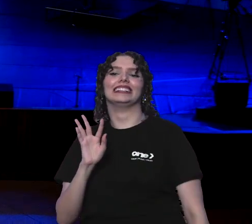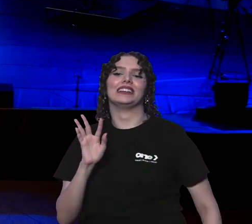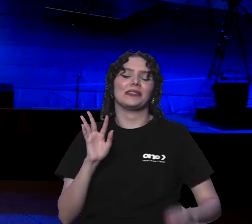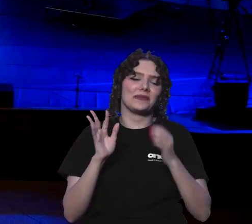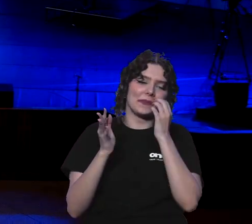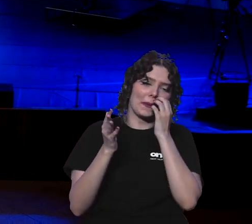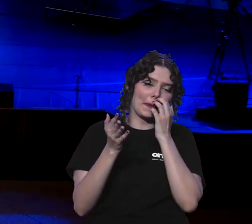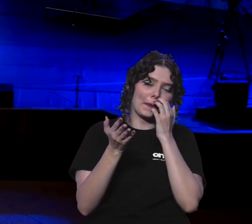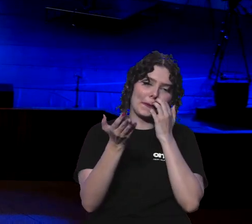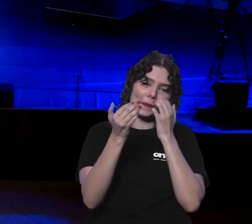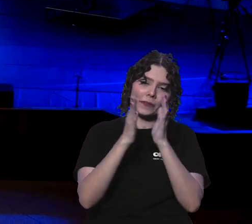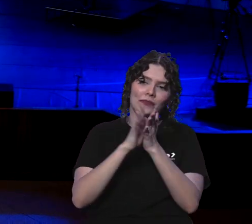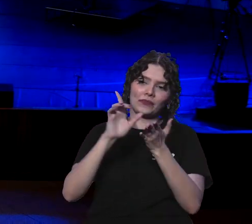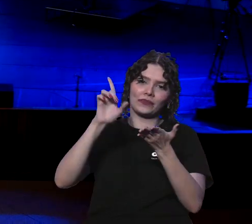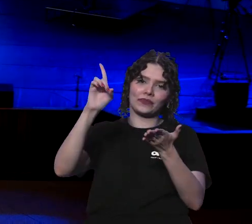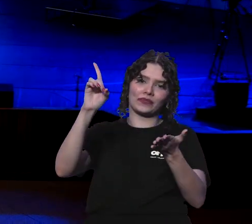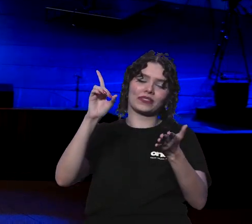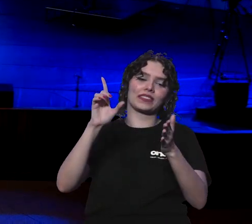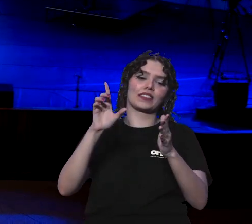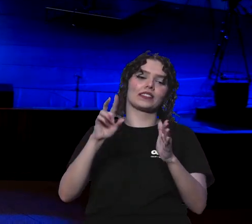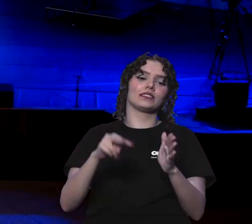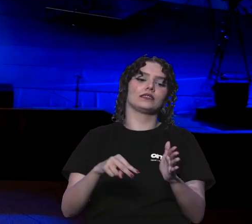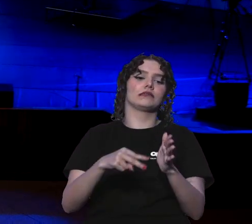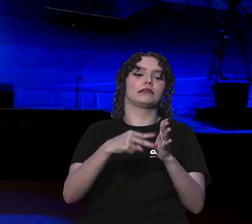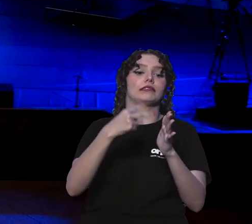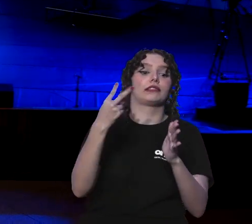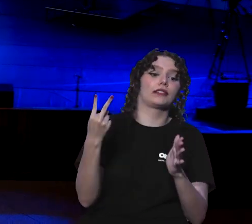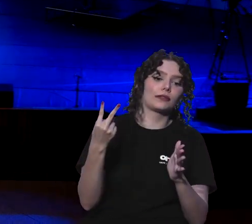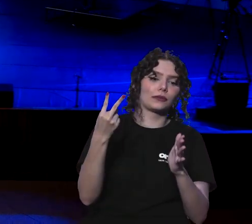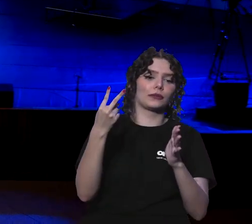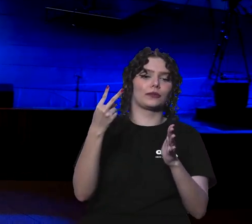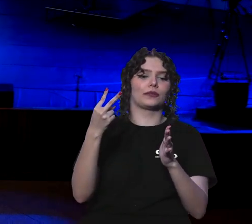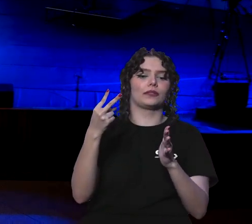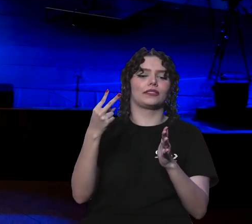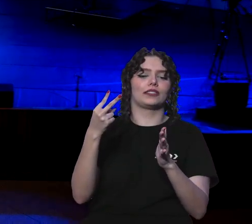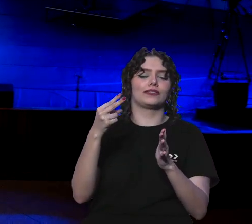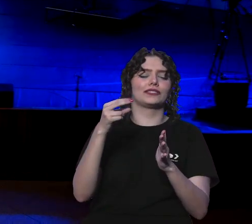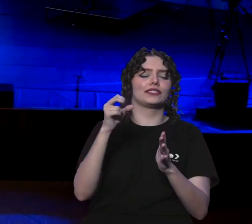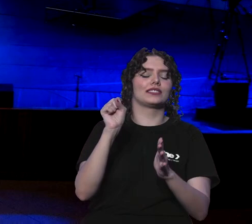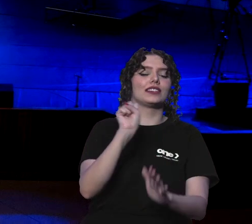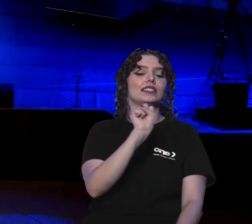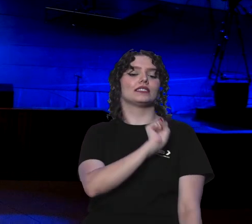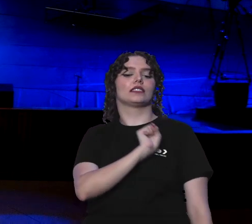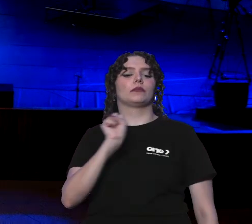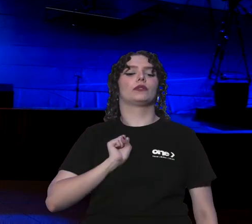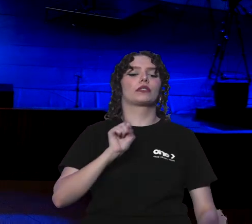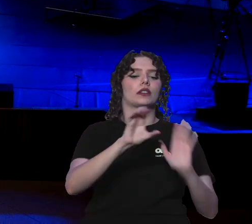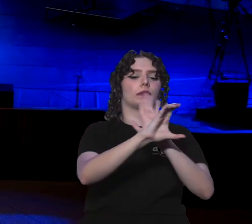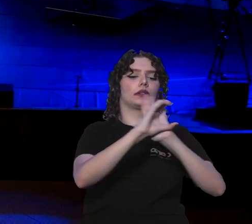Pega a sua Bíblia, abre ela em 2º livro de Samuel, capítulo 6.